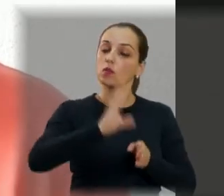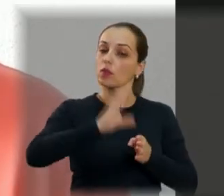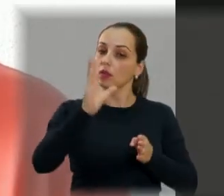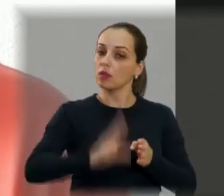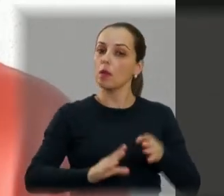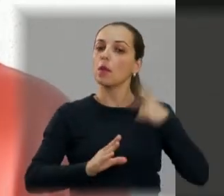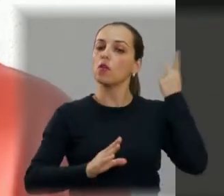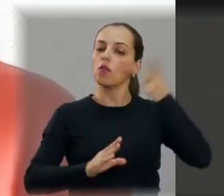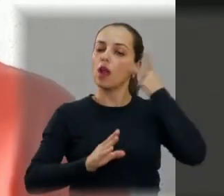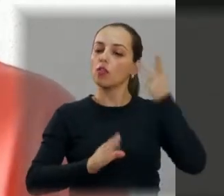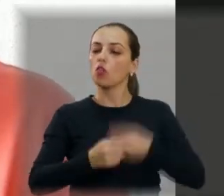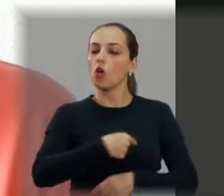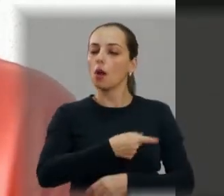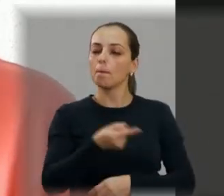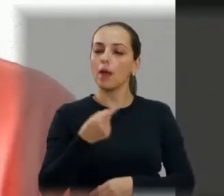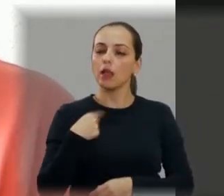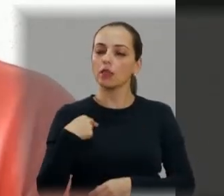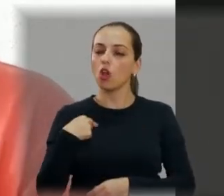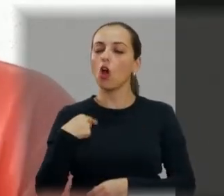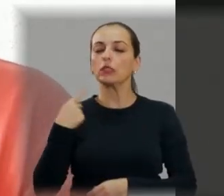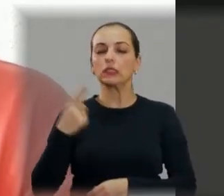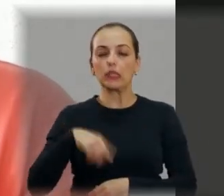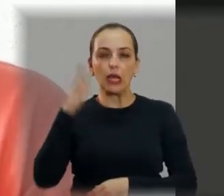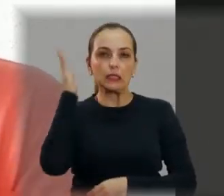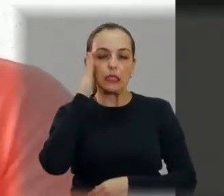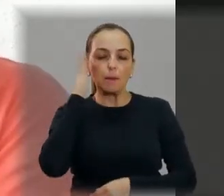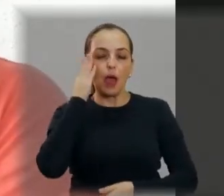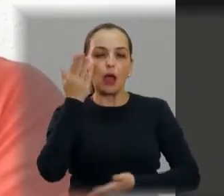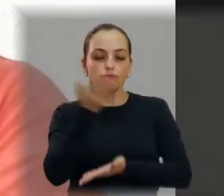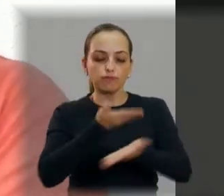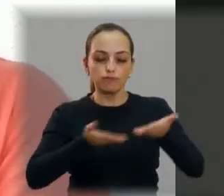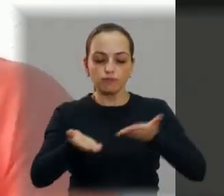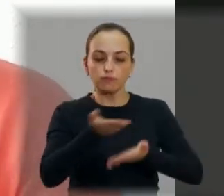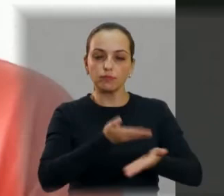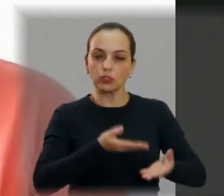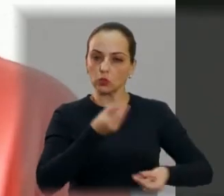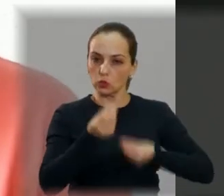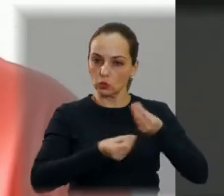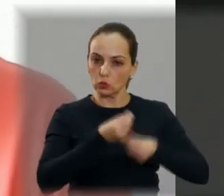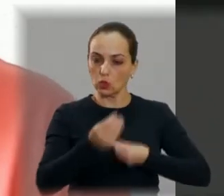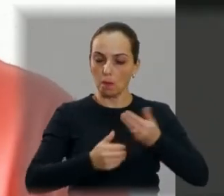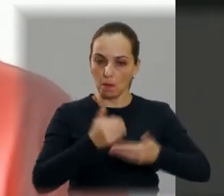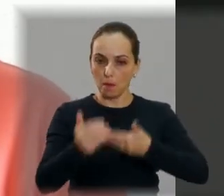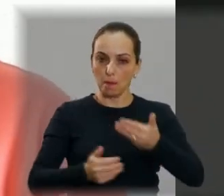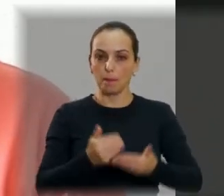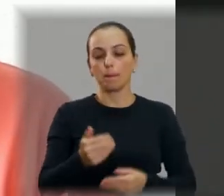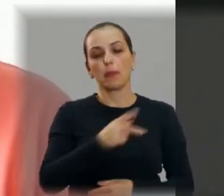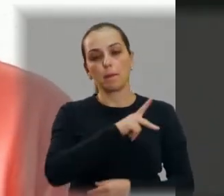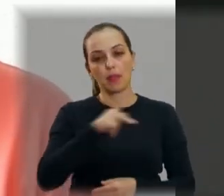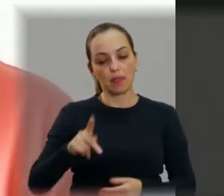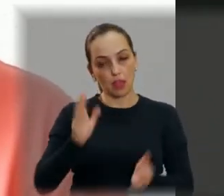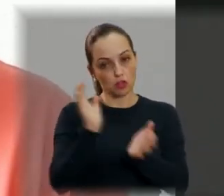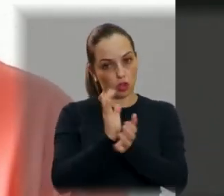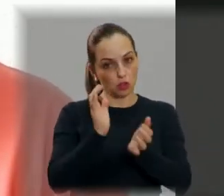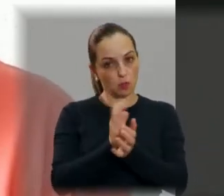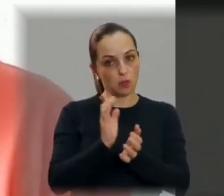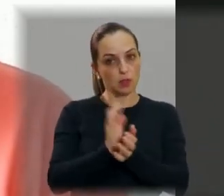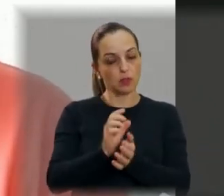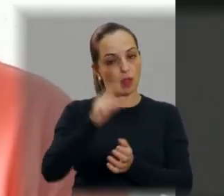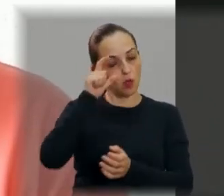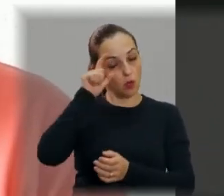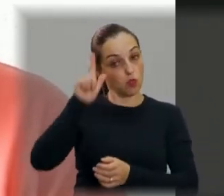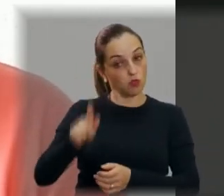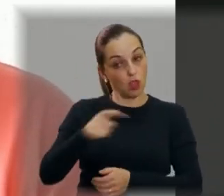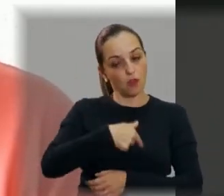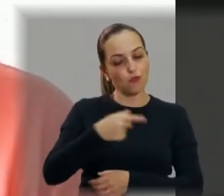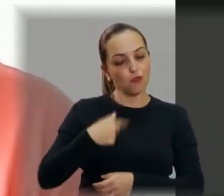para que a gente possa ter sempre o discurso alinhado, entender o que está acontecendo e avançar nisso. Nosso presidente Gerson esteve presente na reunião, já está ciente, e por isso